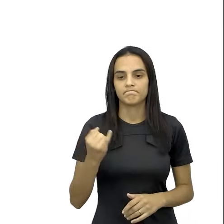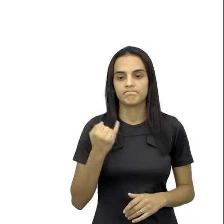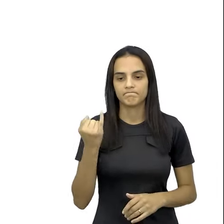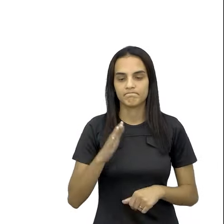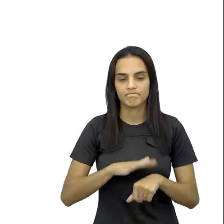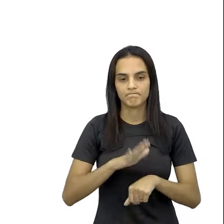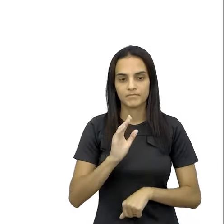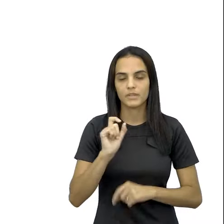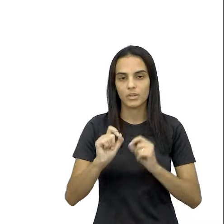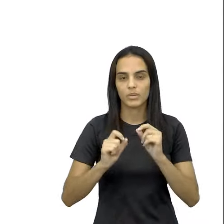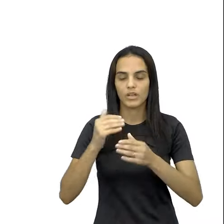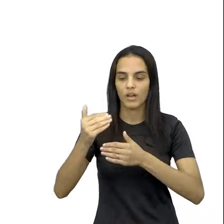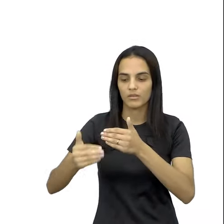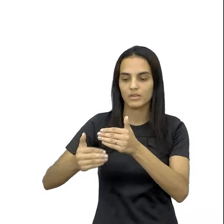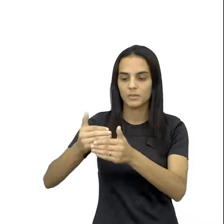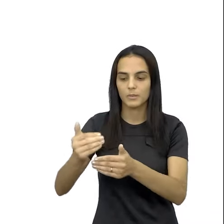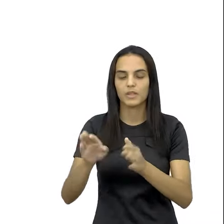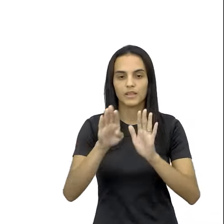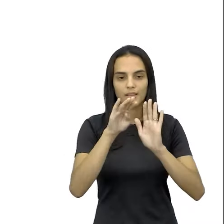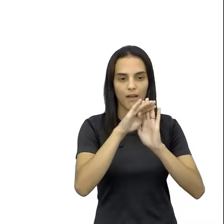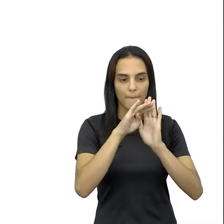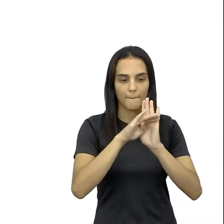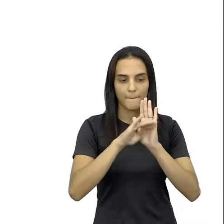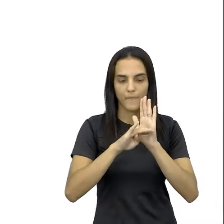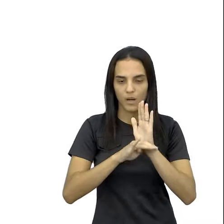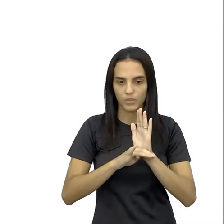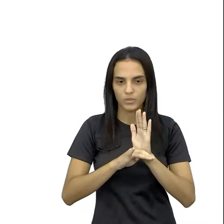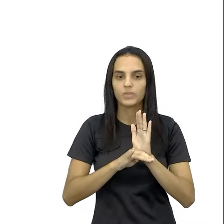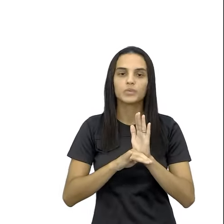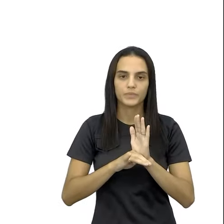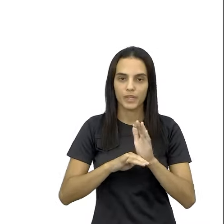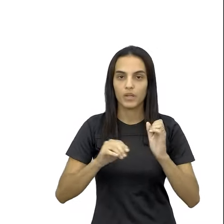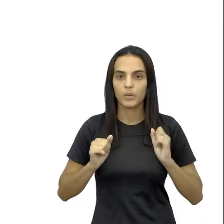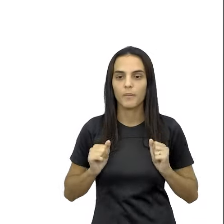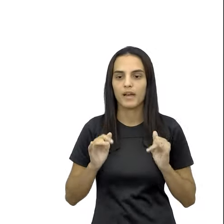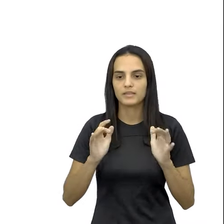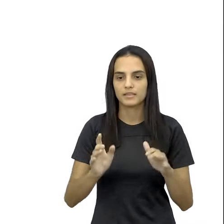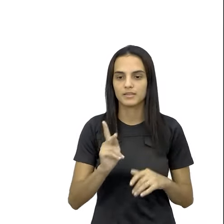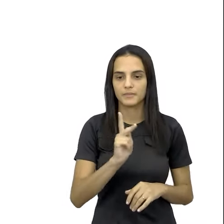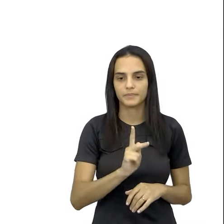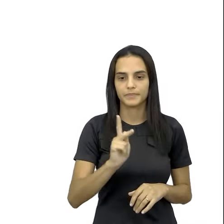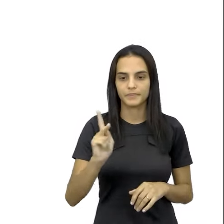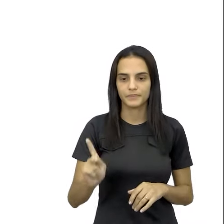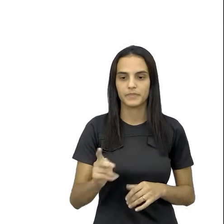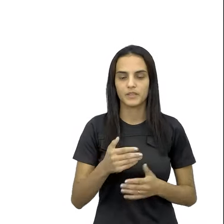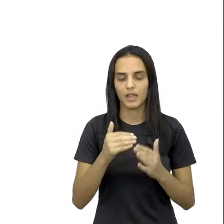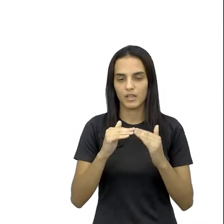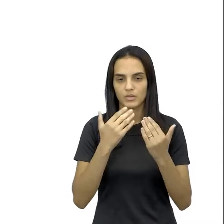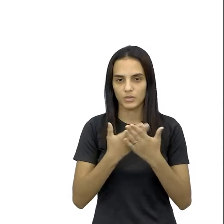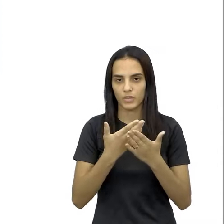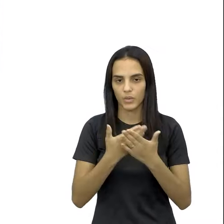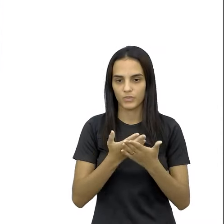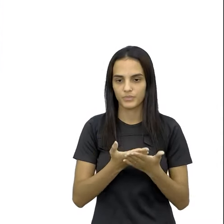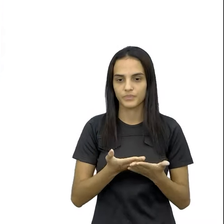é o desdobramento da pauta e para virar uma ação pedagógica aí na escola de vocês.